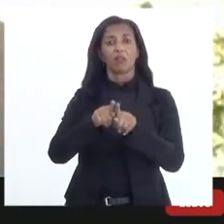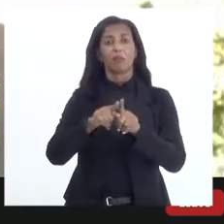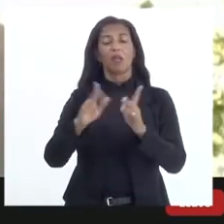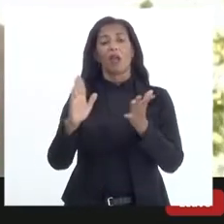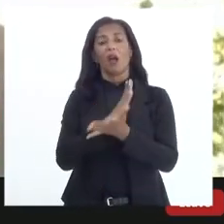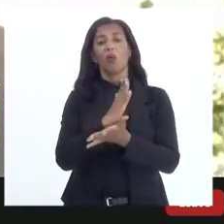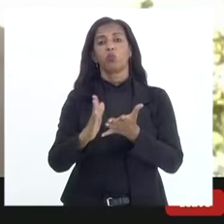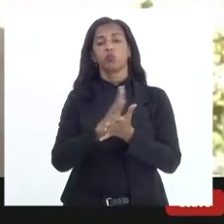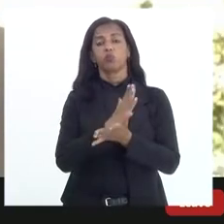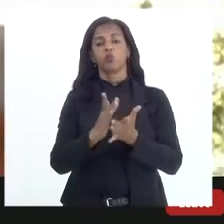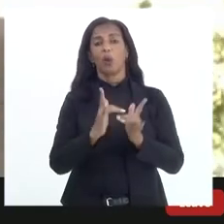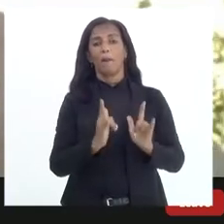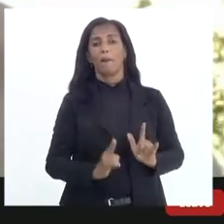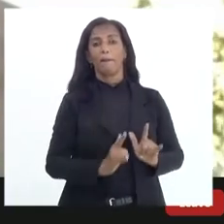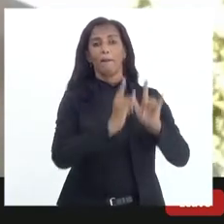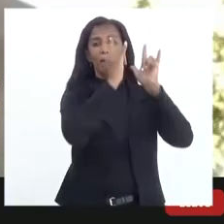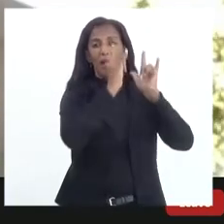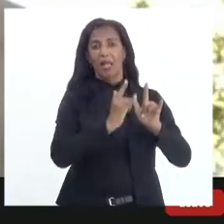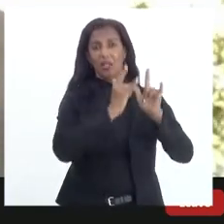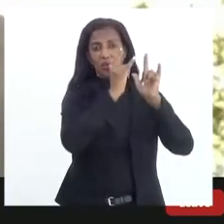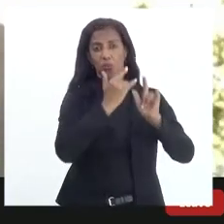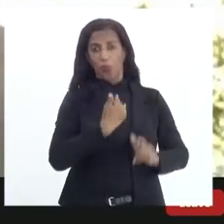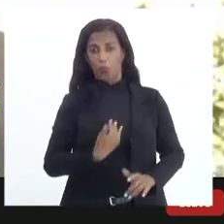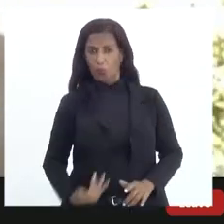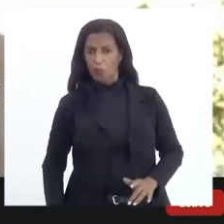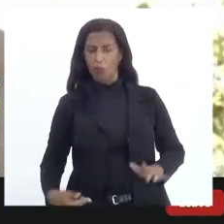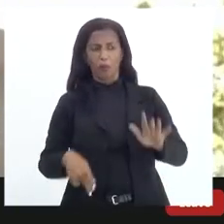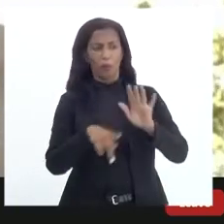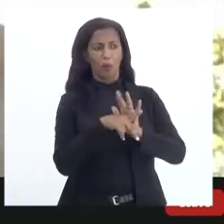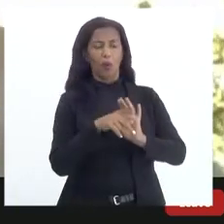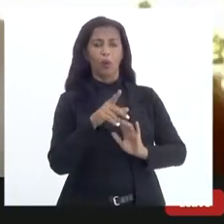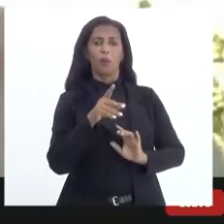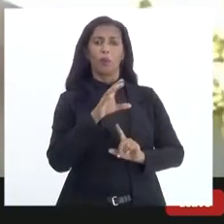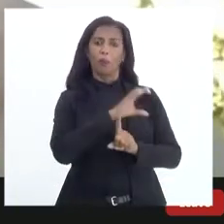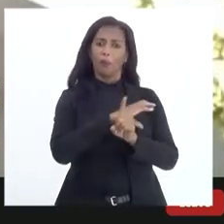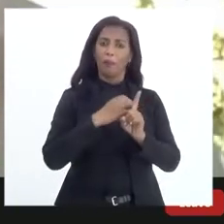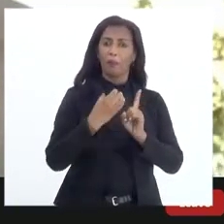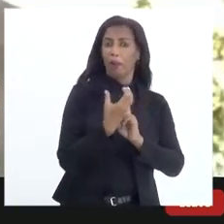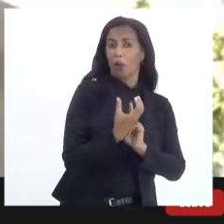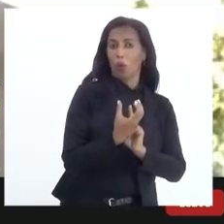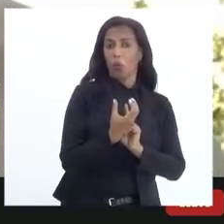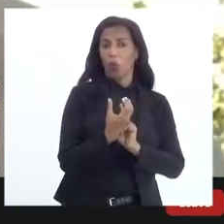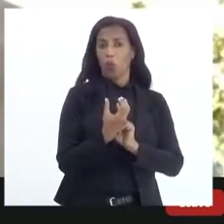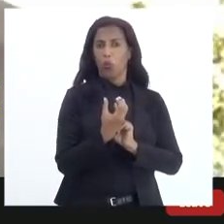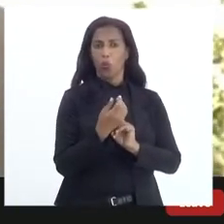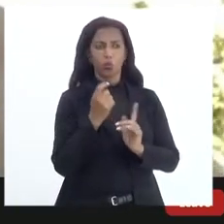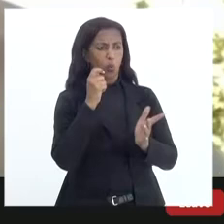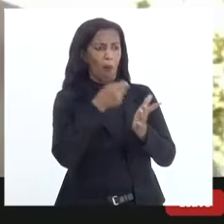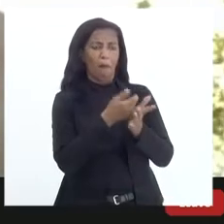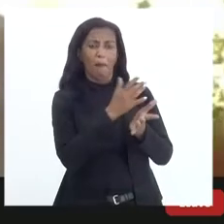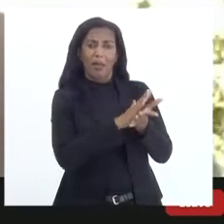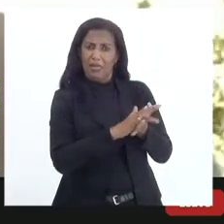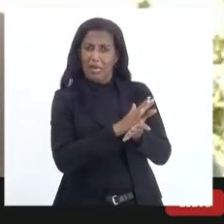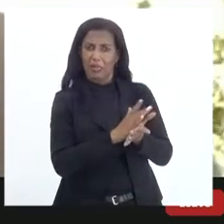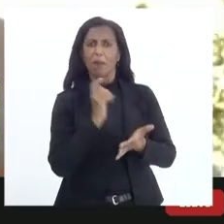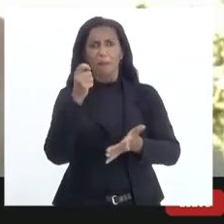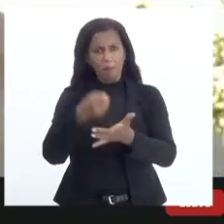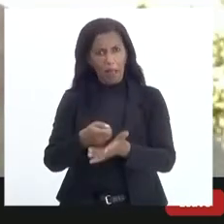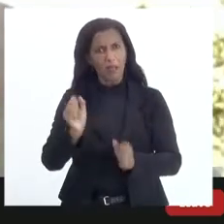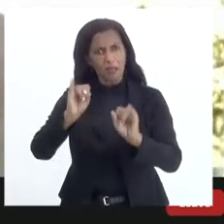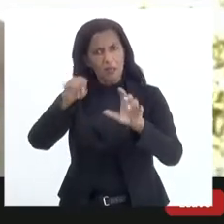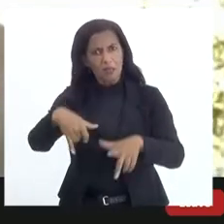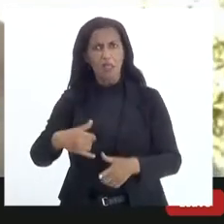né, para cultos religiosos a pretexto de não custar nada. Custa, claro que custa,